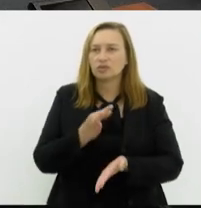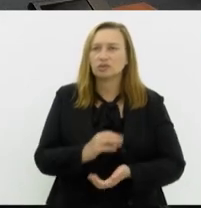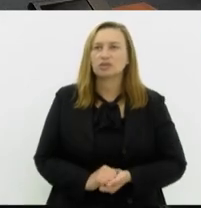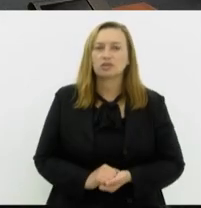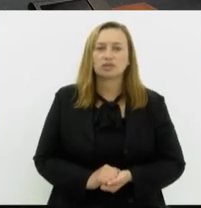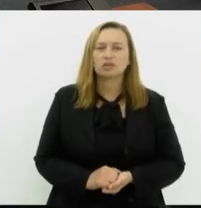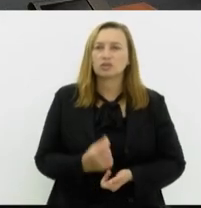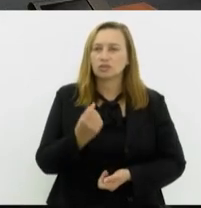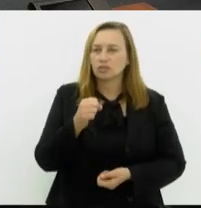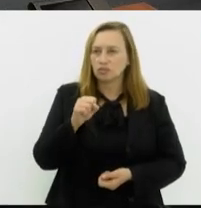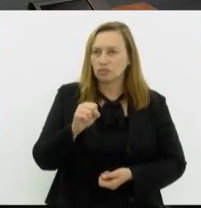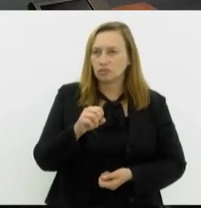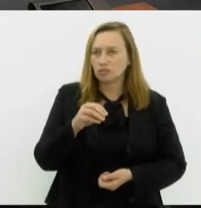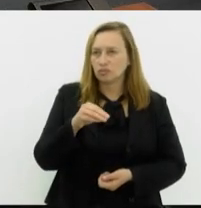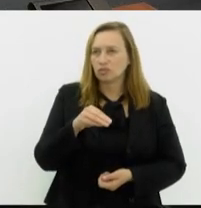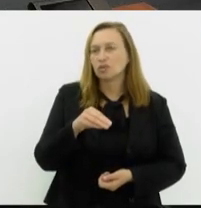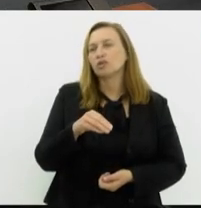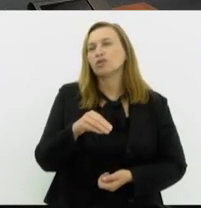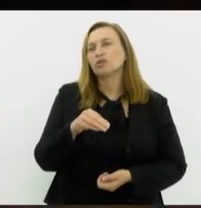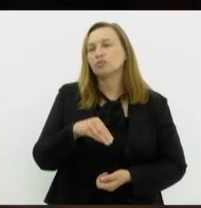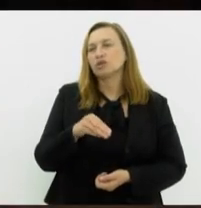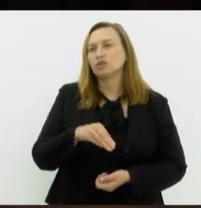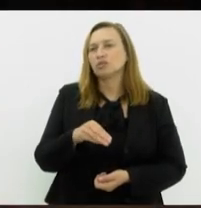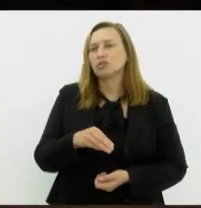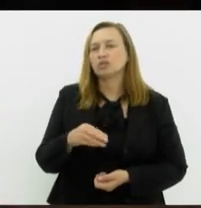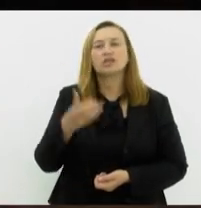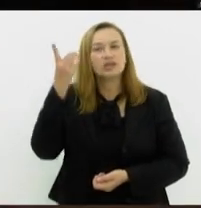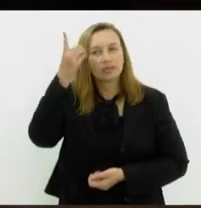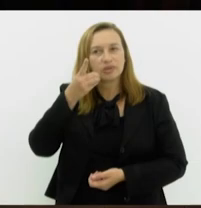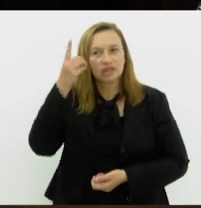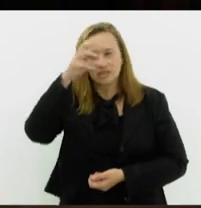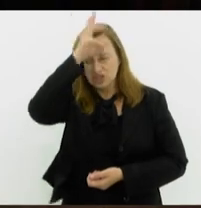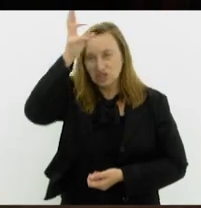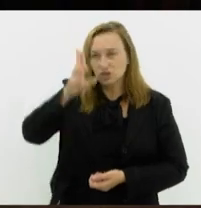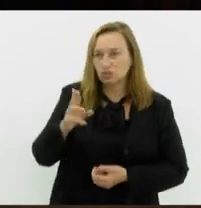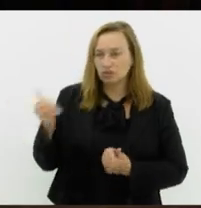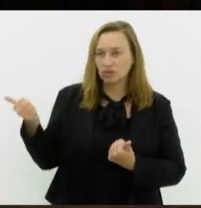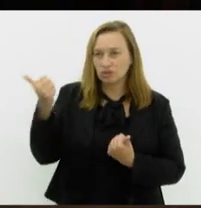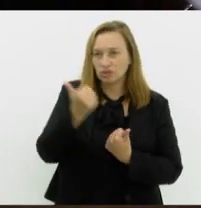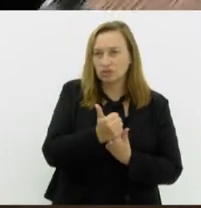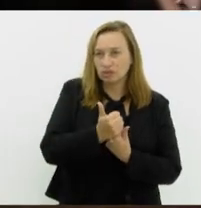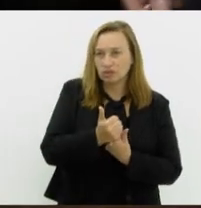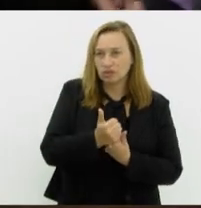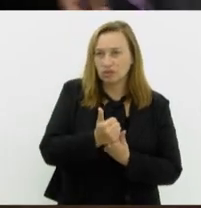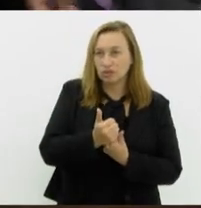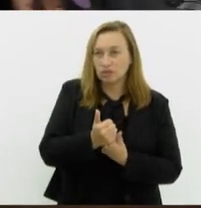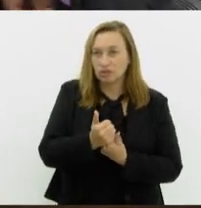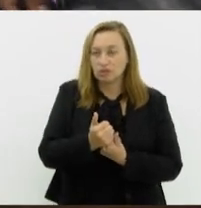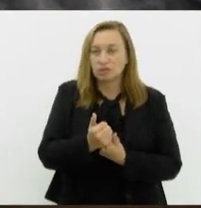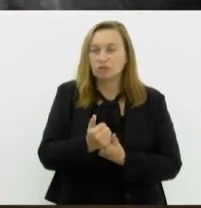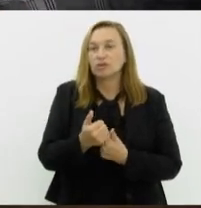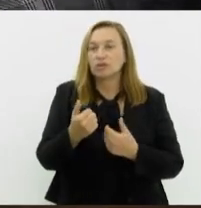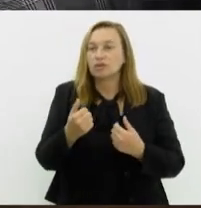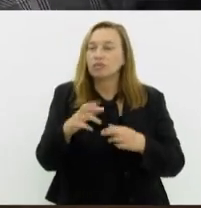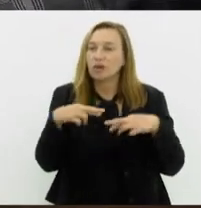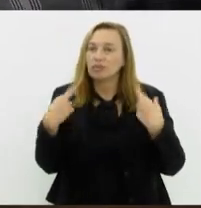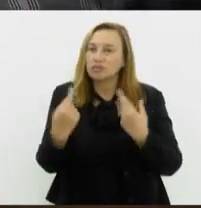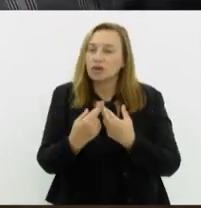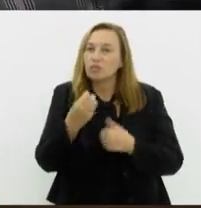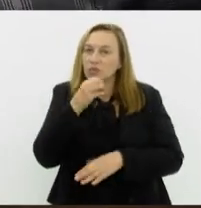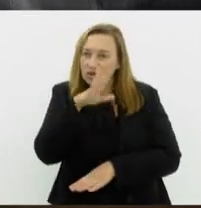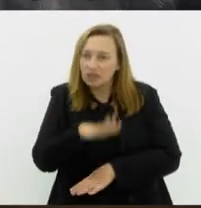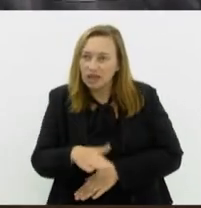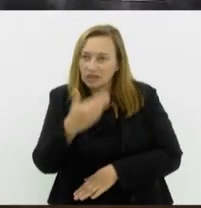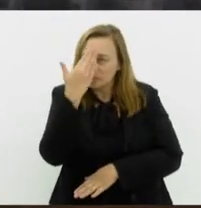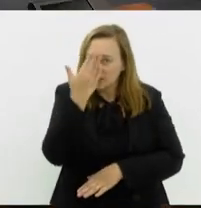Só um minuto só que eu vou passar aqui na nossa nobre deputada, da tia Ju aqui assumir que eu tenho uma agenda externa. Muito obrigado, boa tarde a